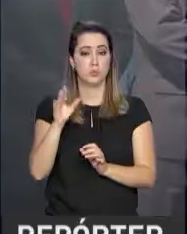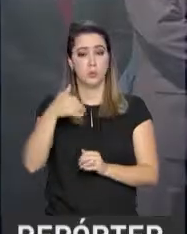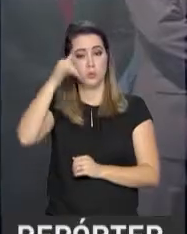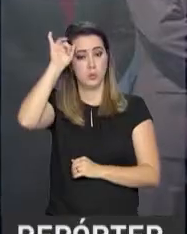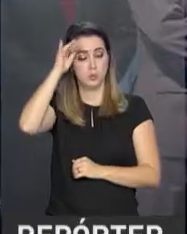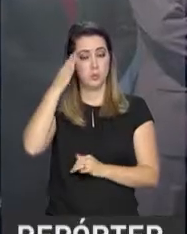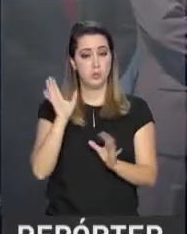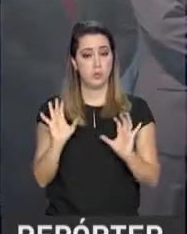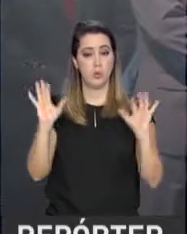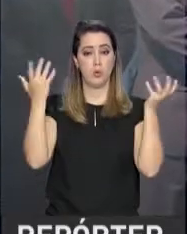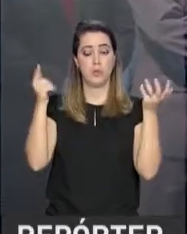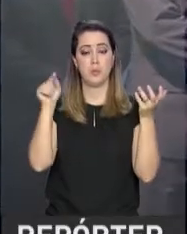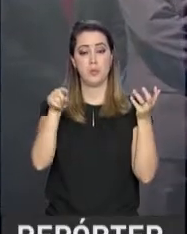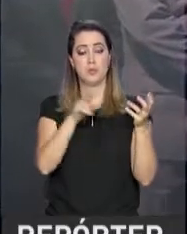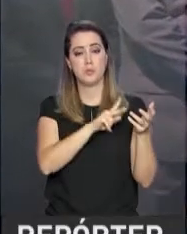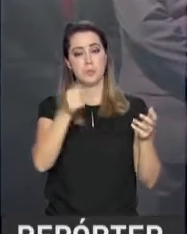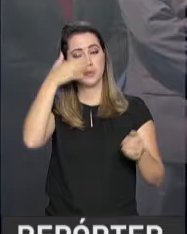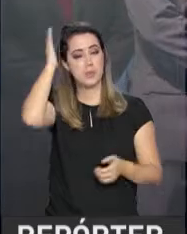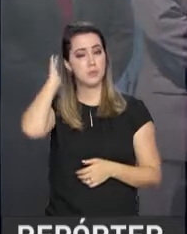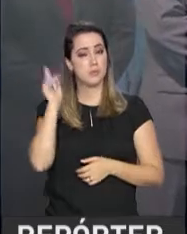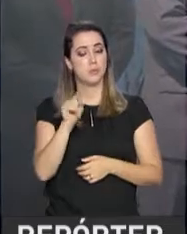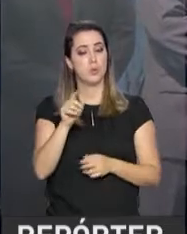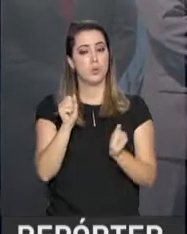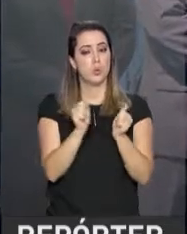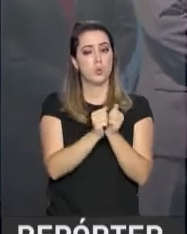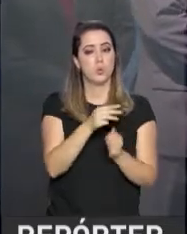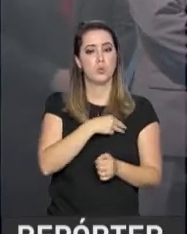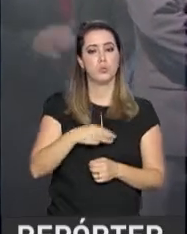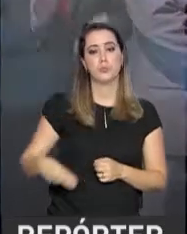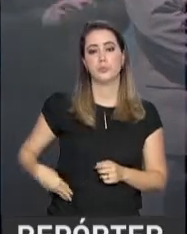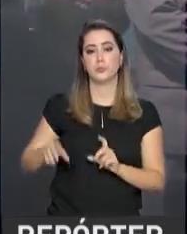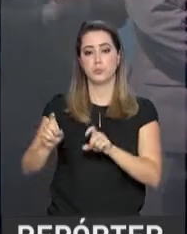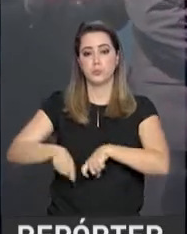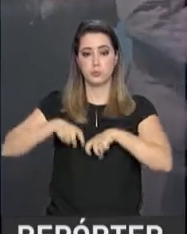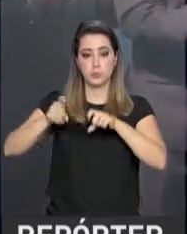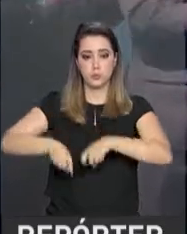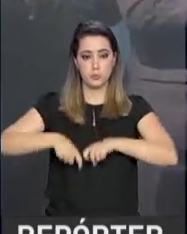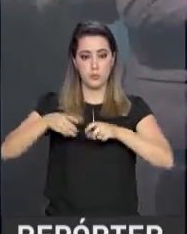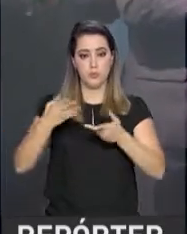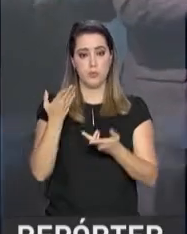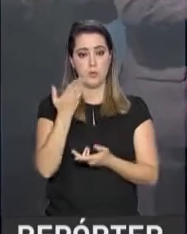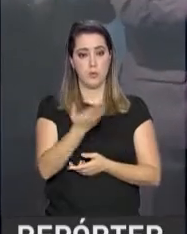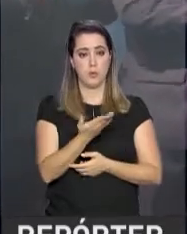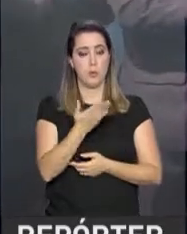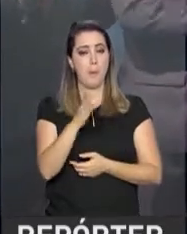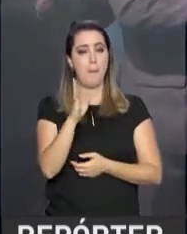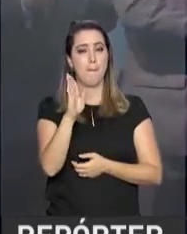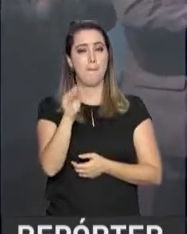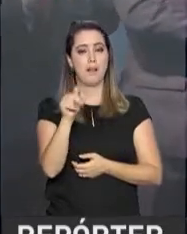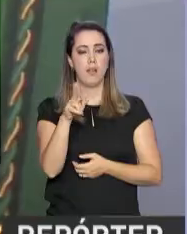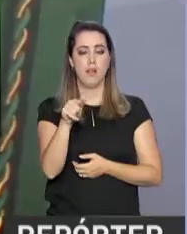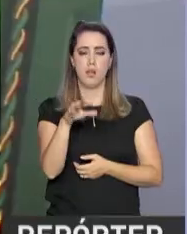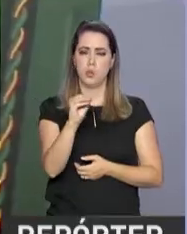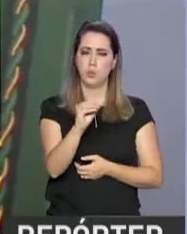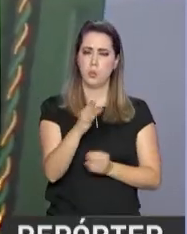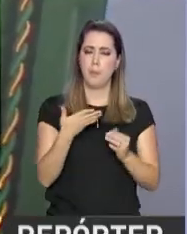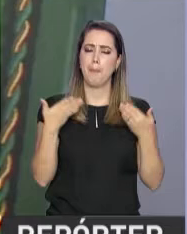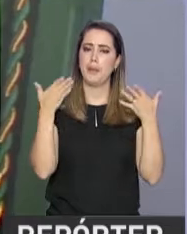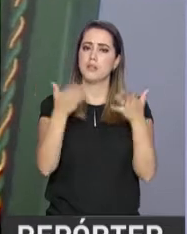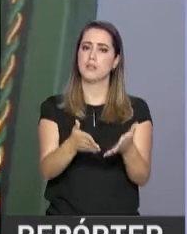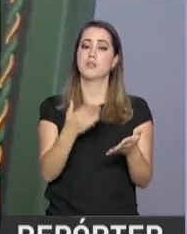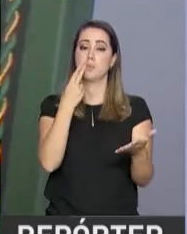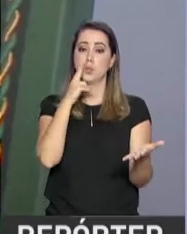rebanho. Em comemoração, o presidente Michel Temer e o ministro da Agricultura, Pecuária e Abastecimento, Blairo Maggi, participaram